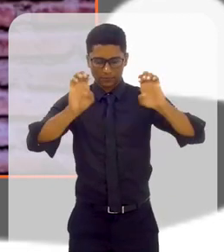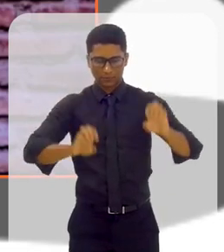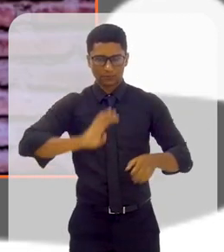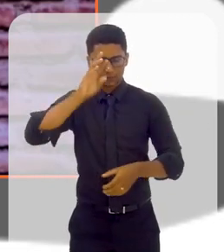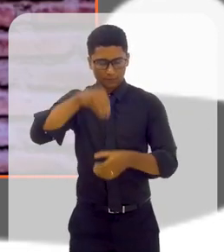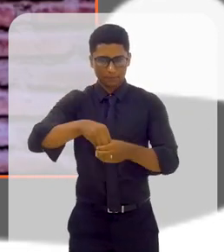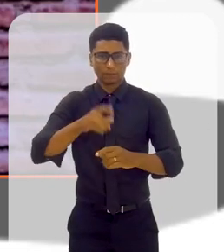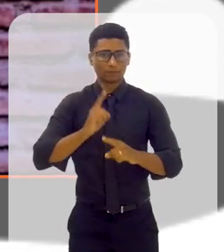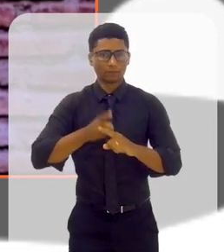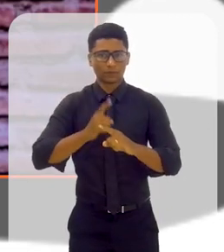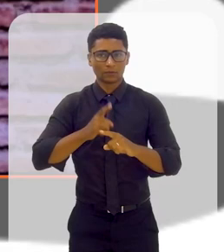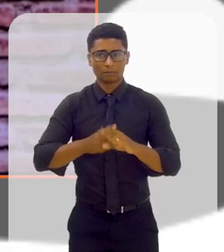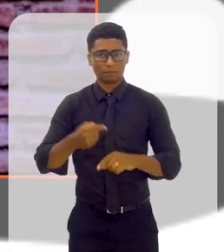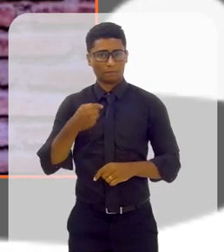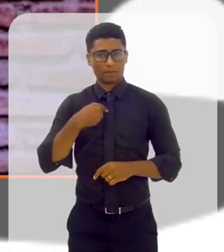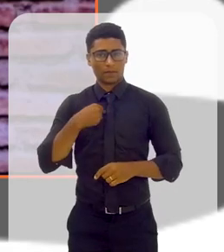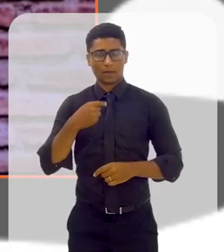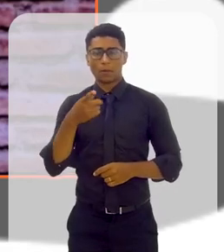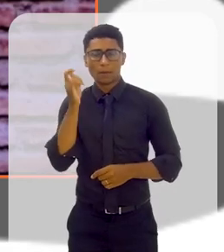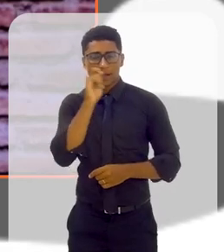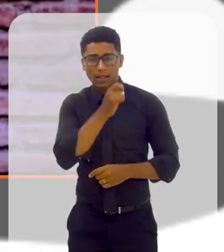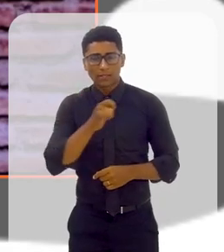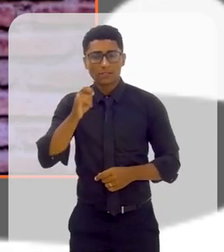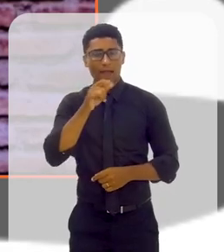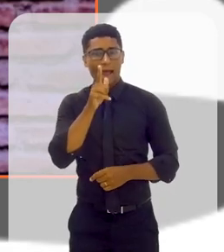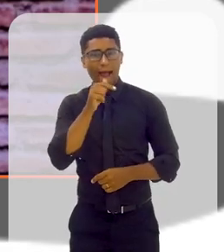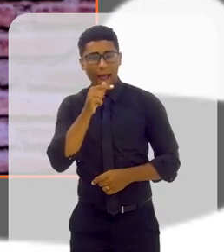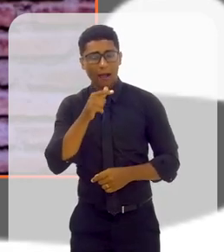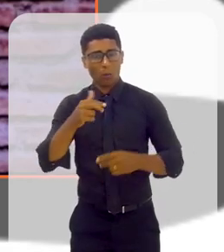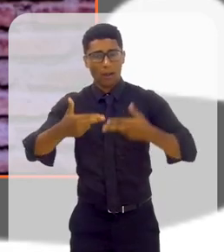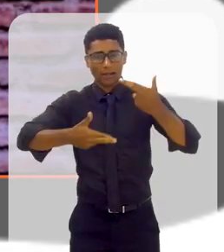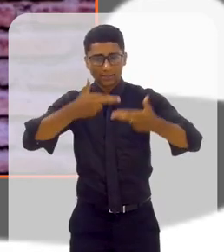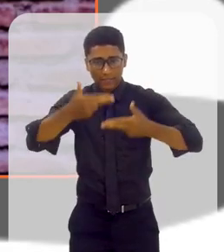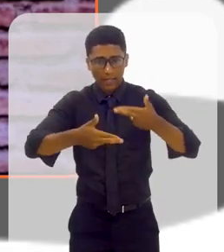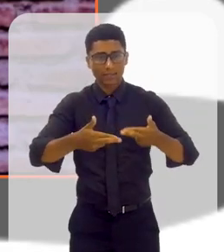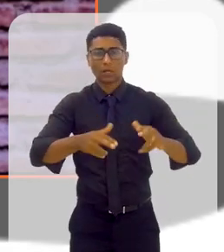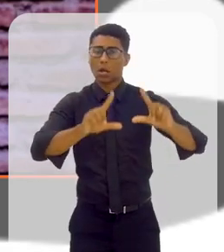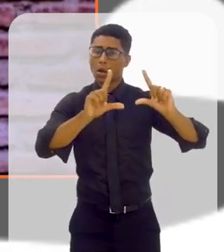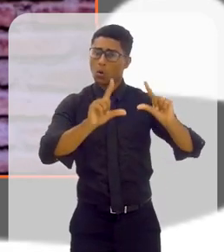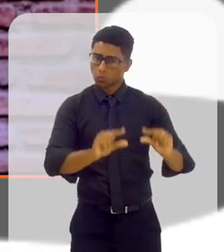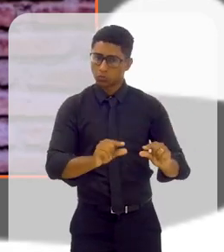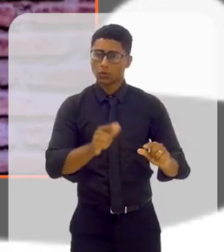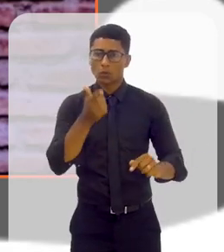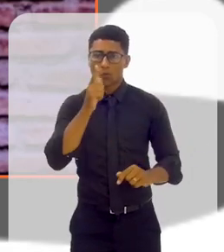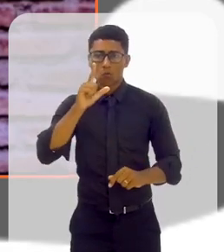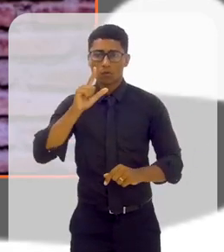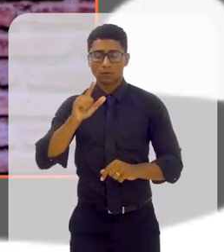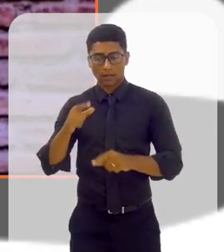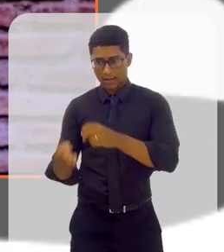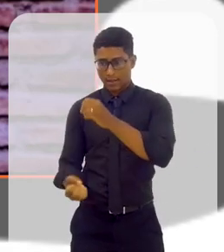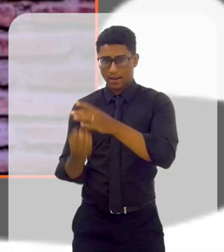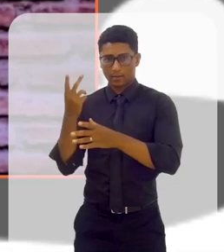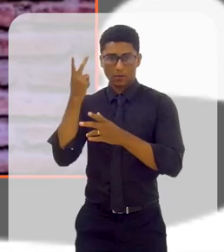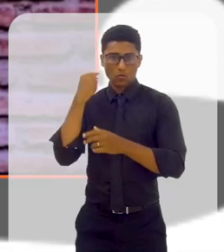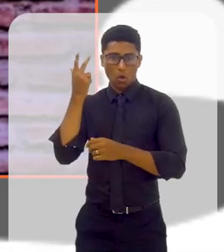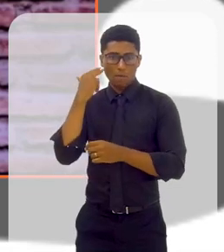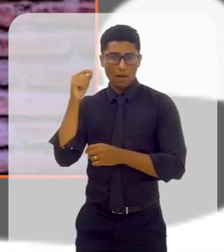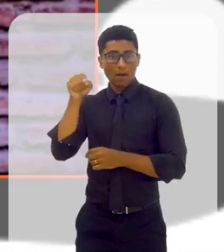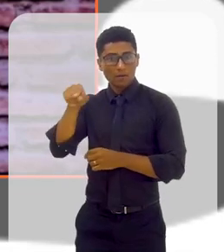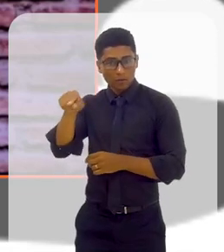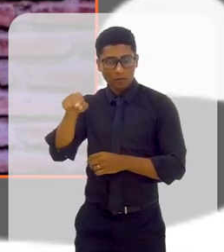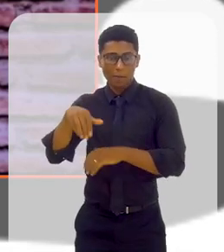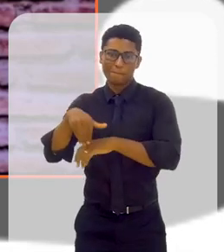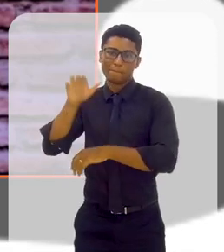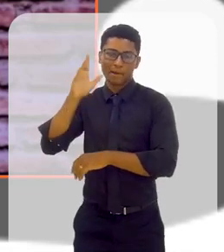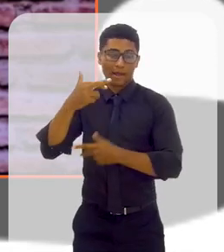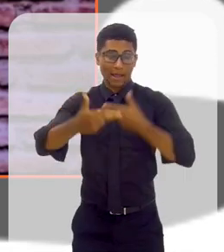porque o meu consumo de energia, de água na reciclagem é menor do que na geração de matéria-prima virgem,